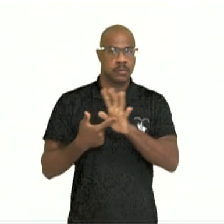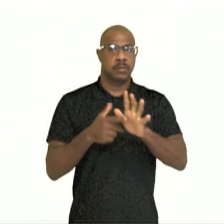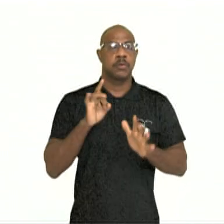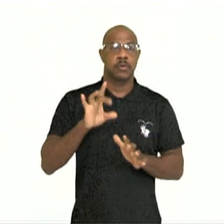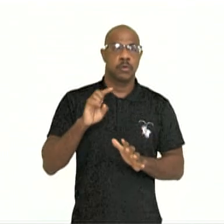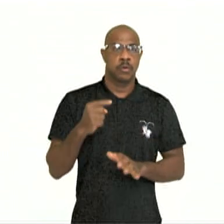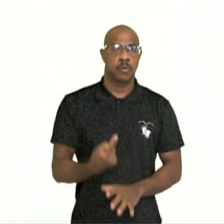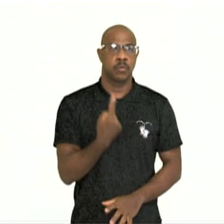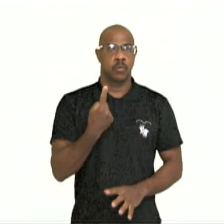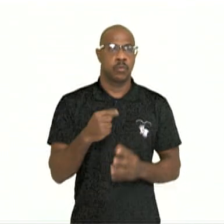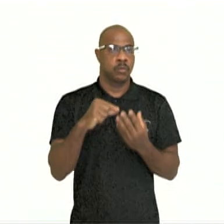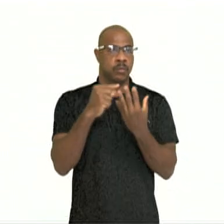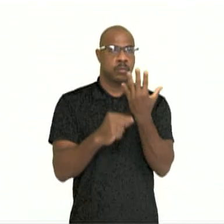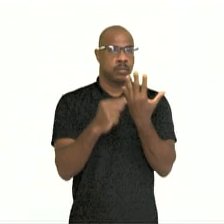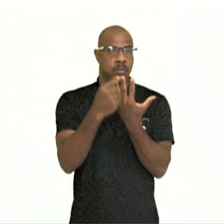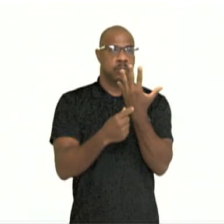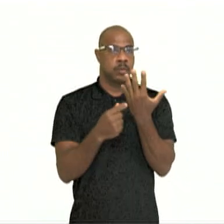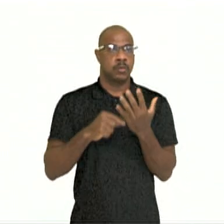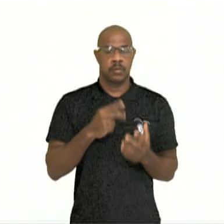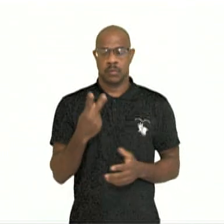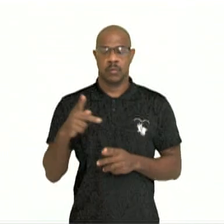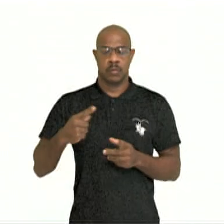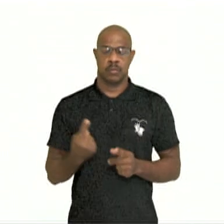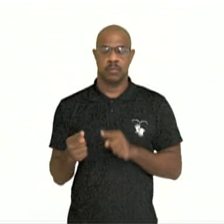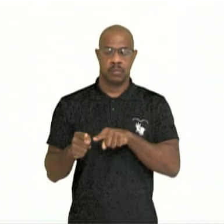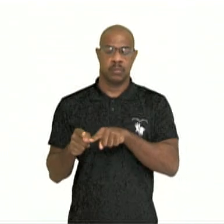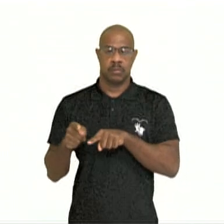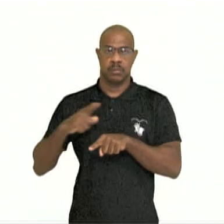apenas as pteridófitas possuem. Vamos lá?